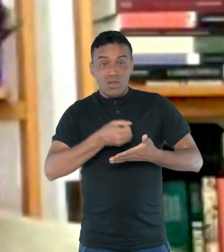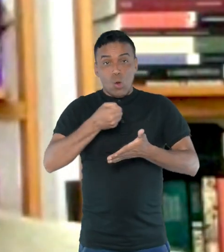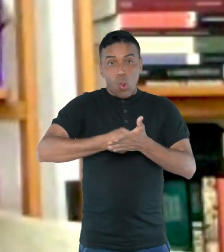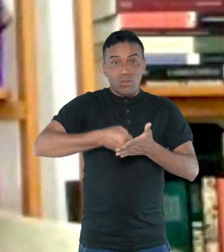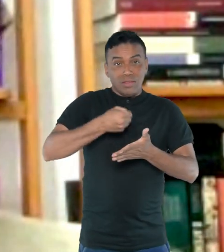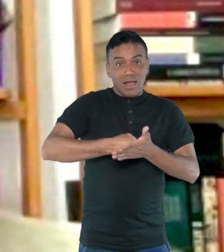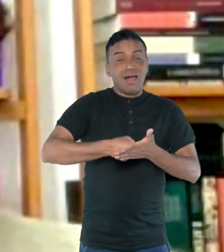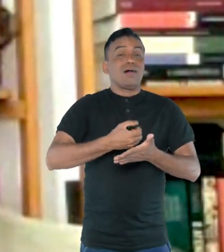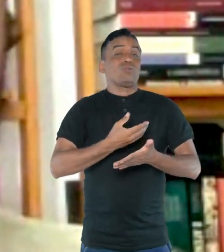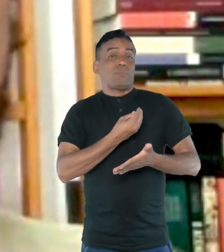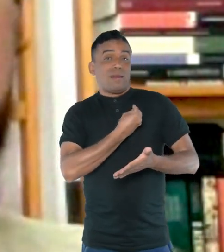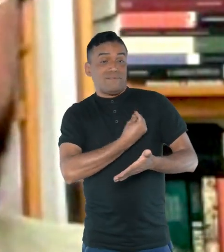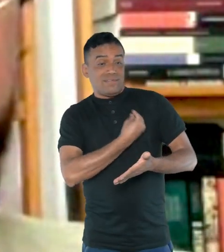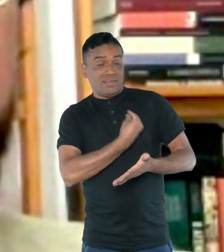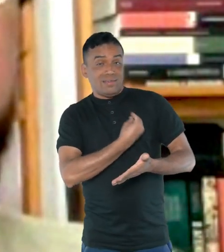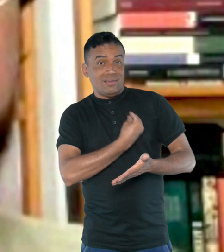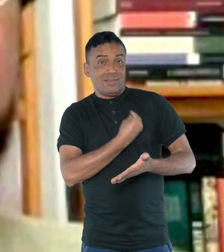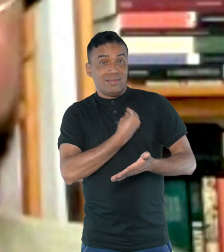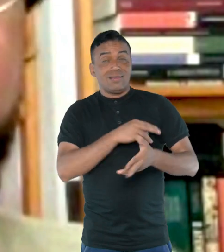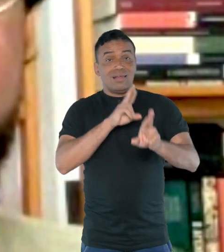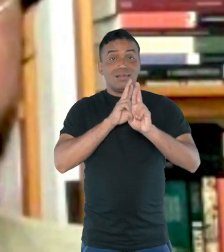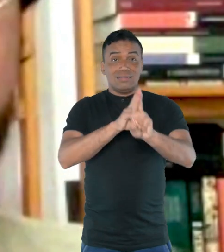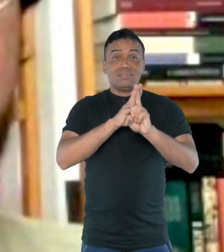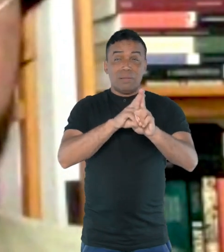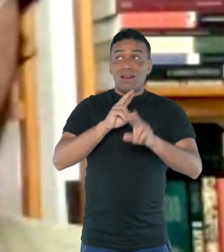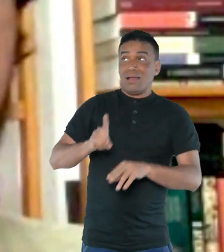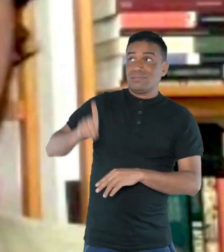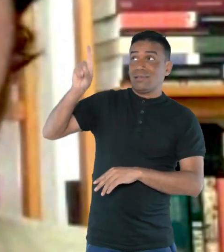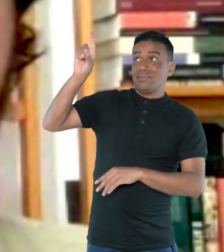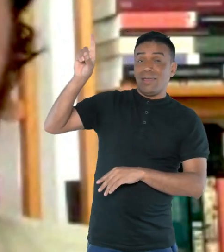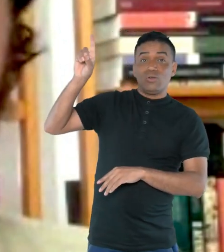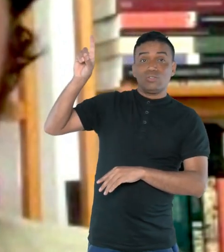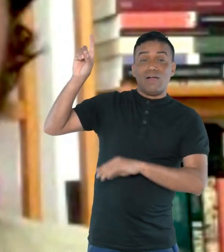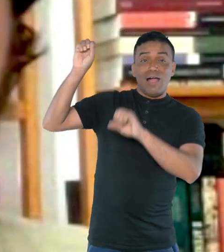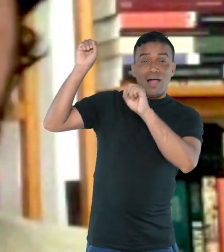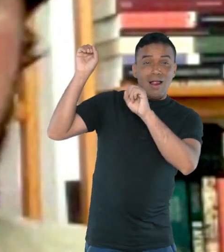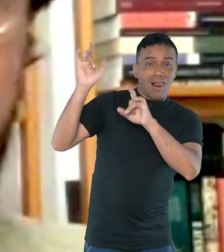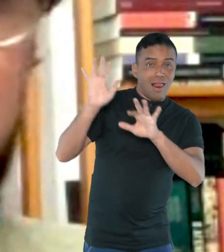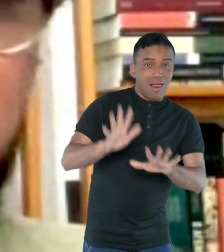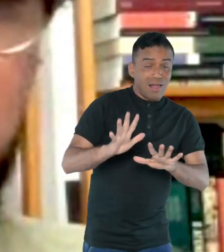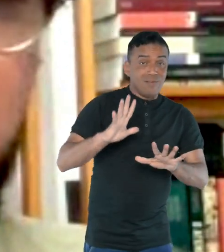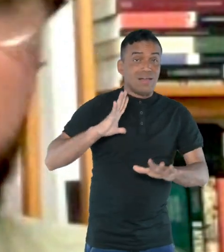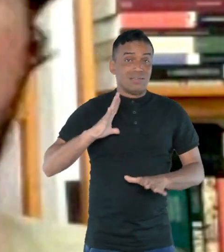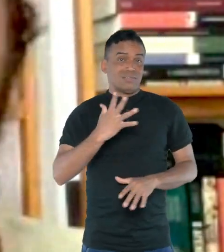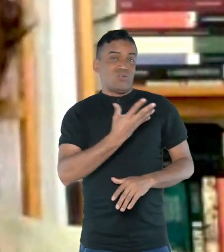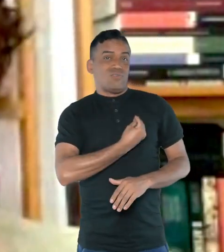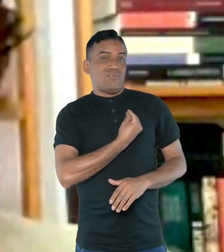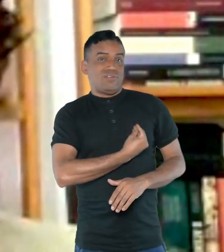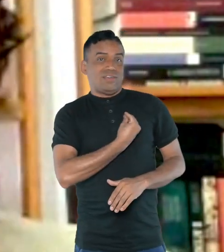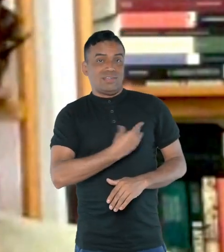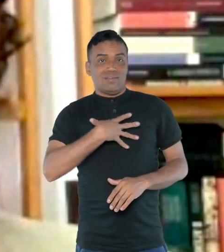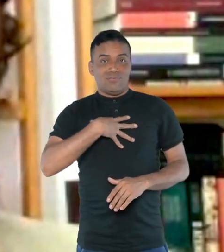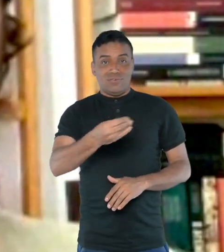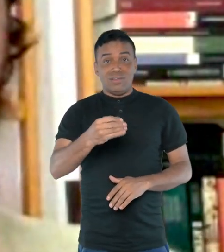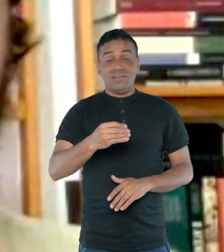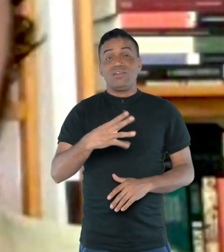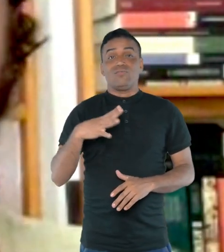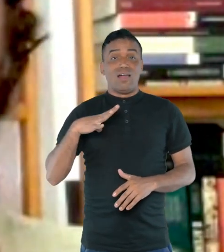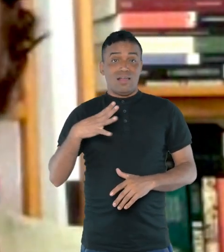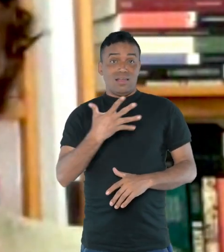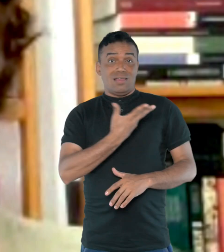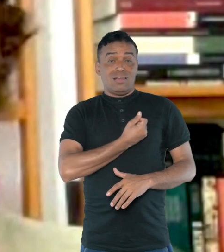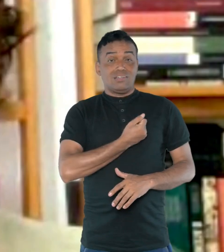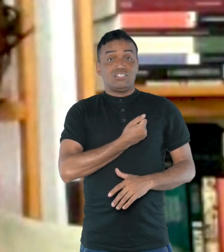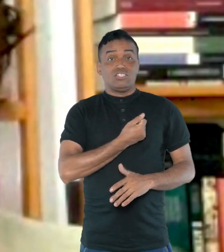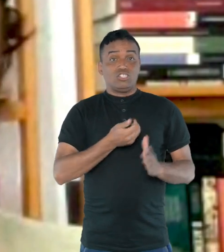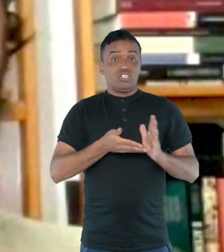lutando pela vida do seu menino, ainda se agarra a essa esperança de que Deus possa intervir e salvar o seu menino, livrá-lo